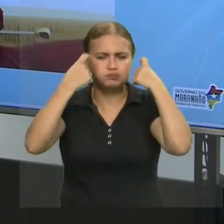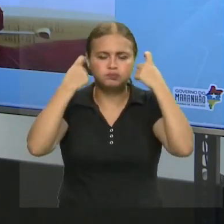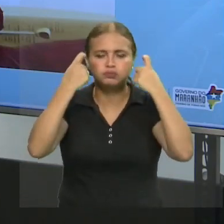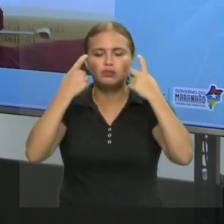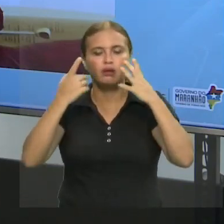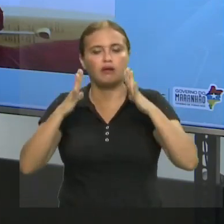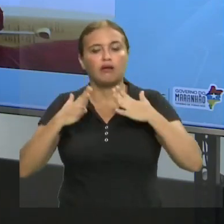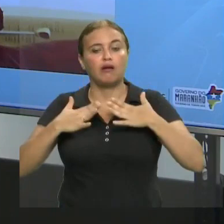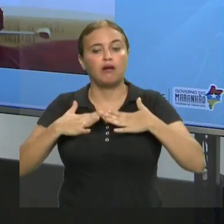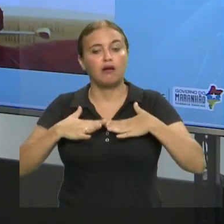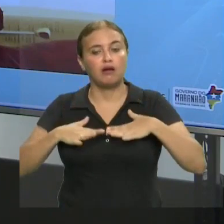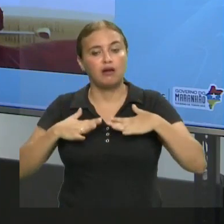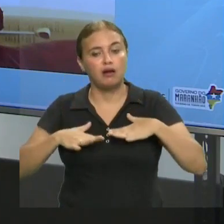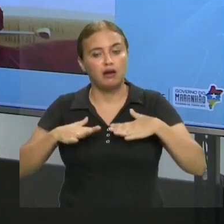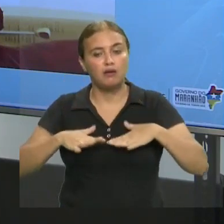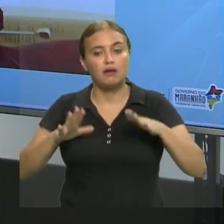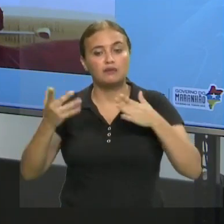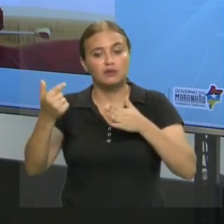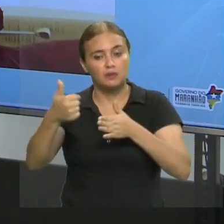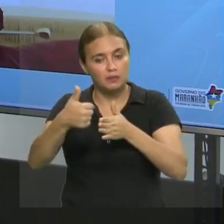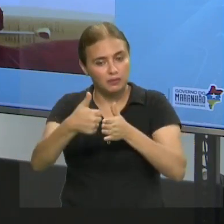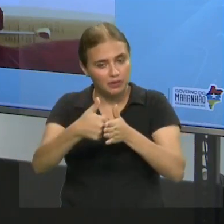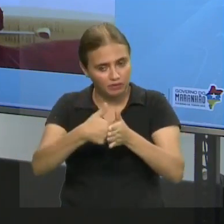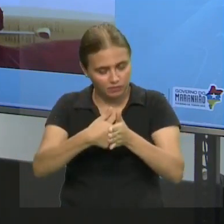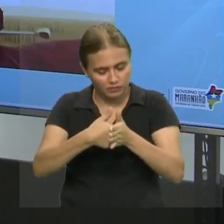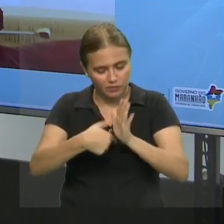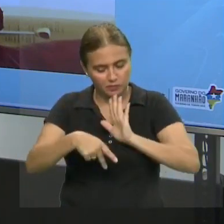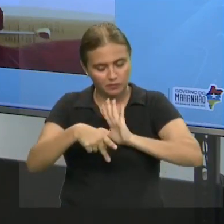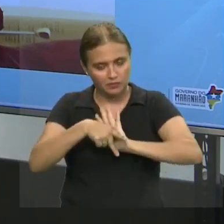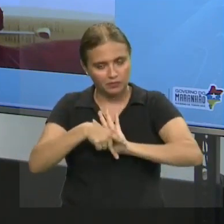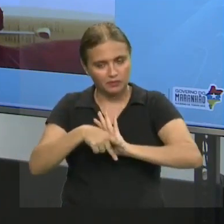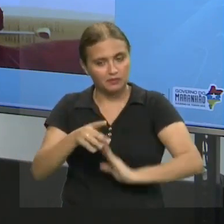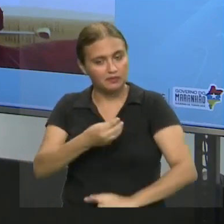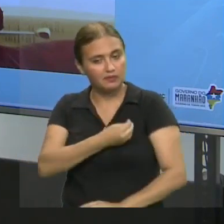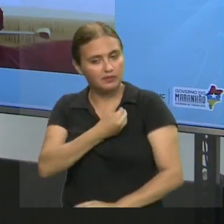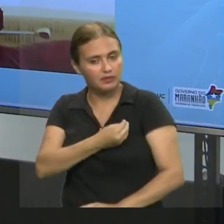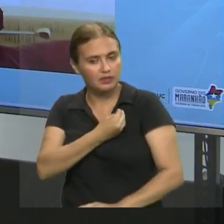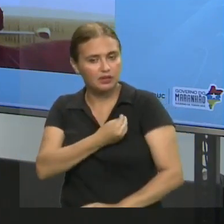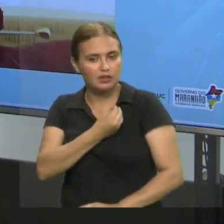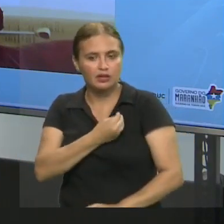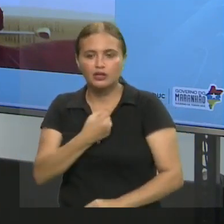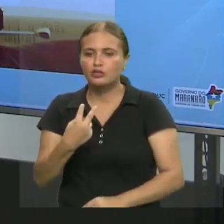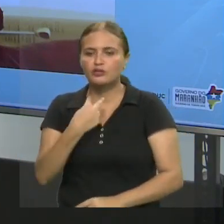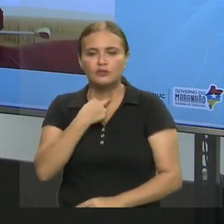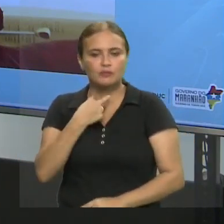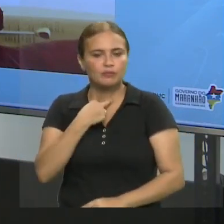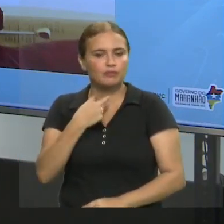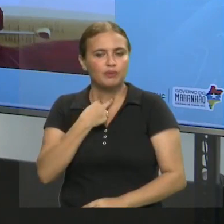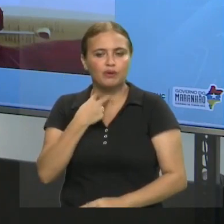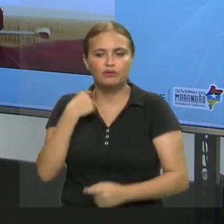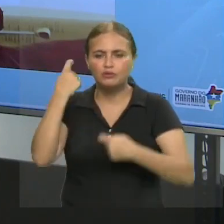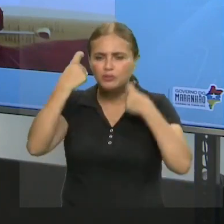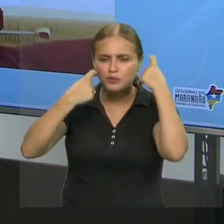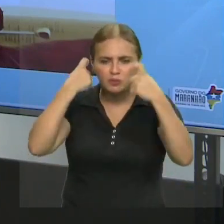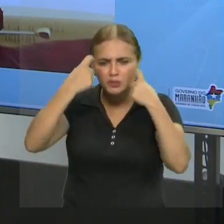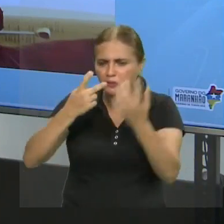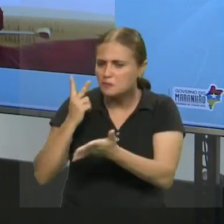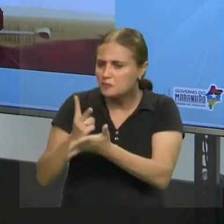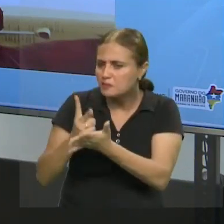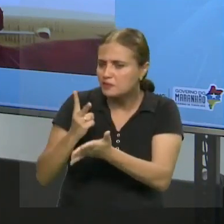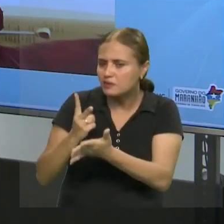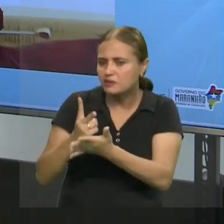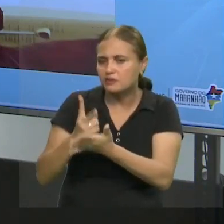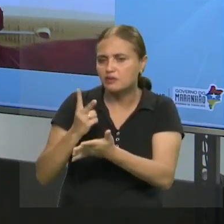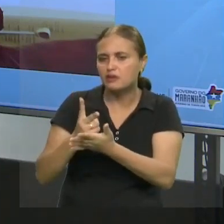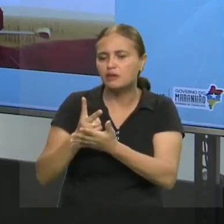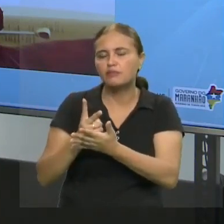são perguntas e são coisas que você tem que fazer na sua vida, mas isso não pode se tornar um transtorno, né? Então, eu não sei o que eu vou